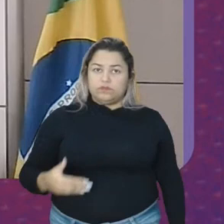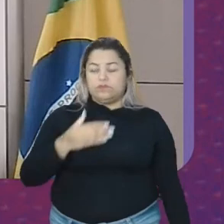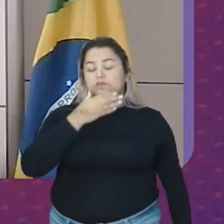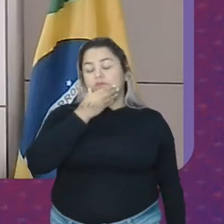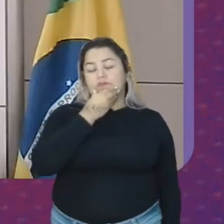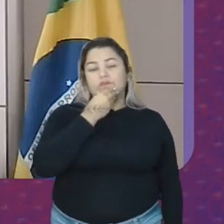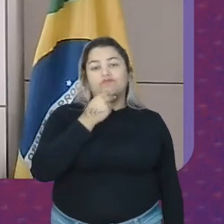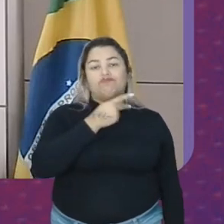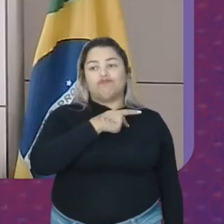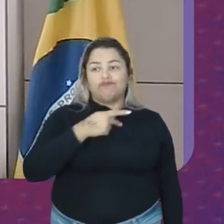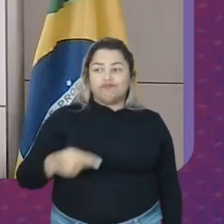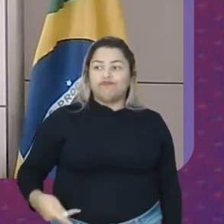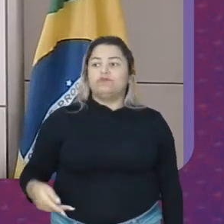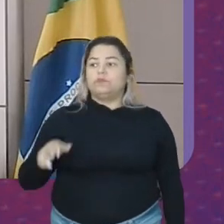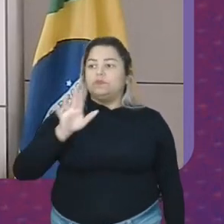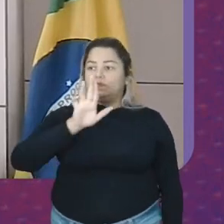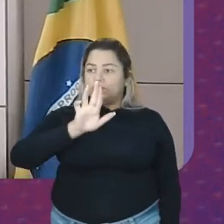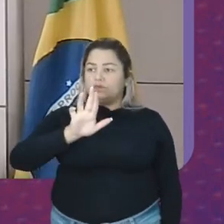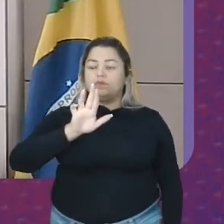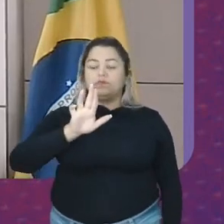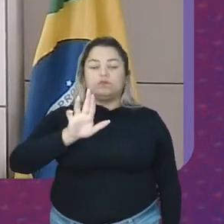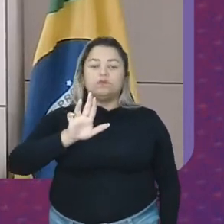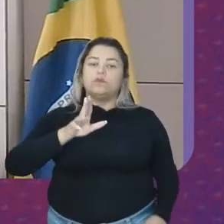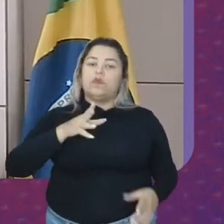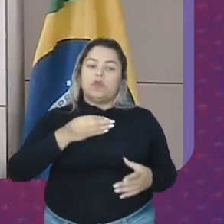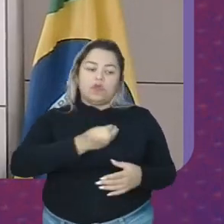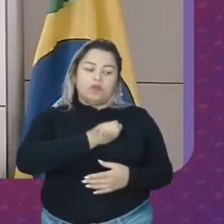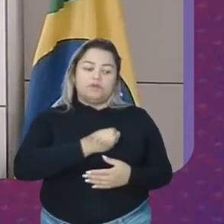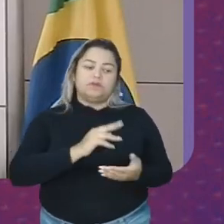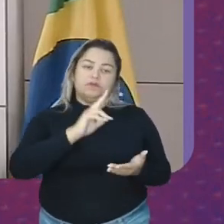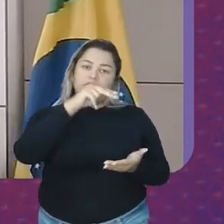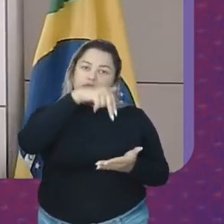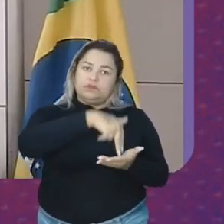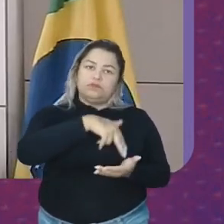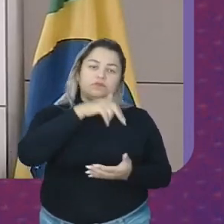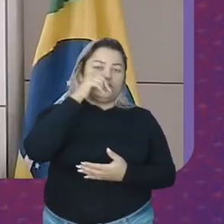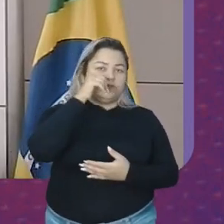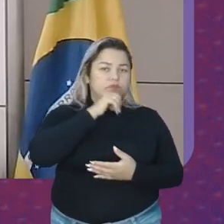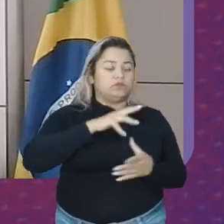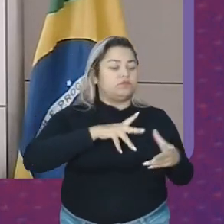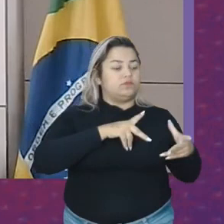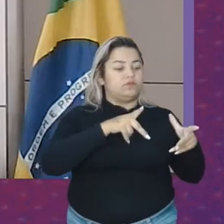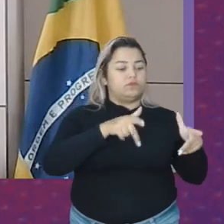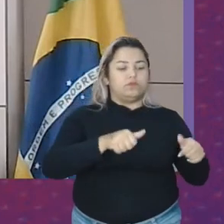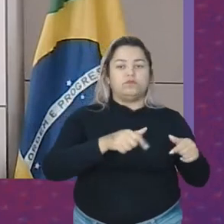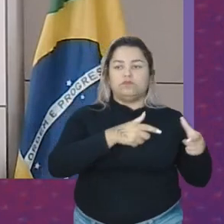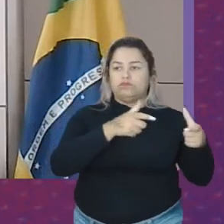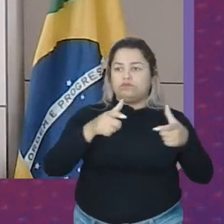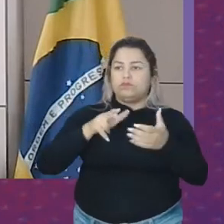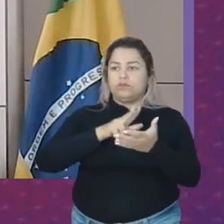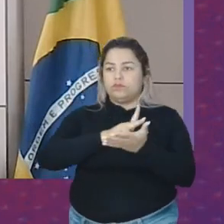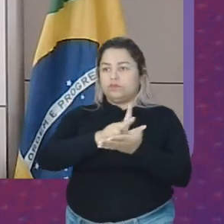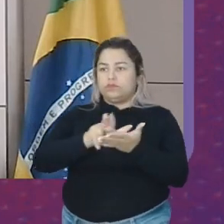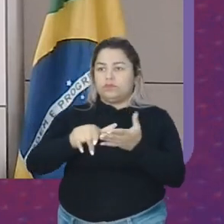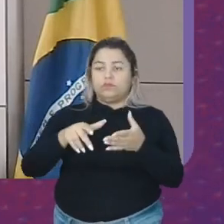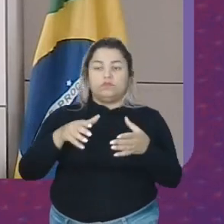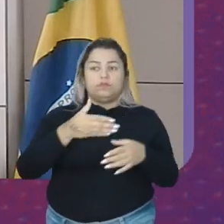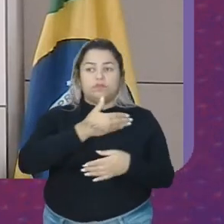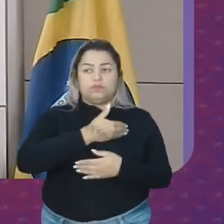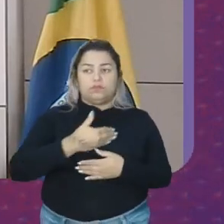governo federal que aumente a presença de mulheres de todas as suas diversidades no governo